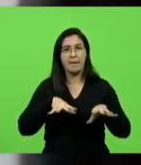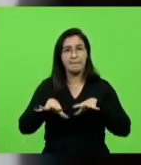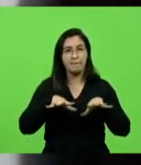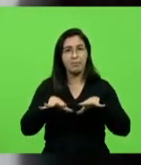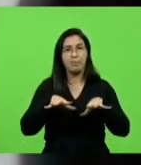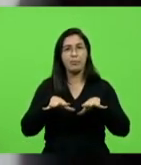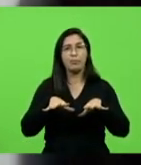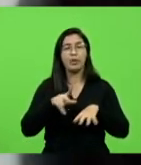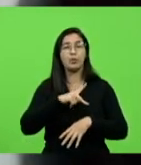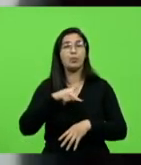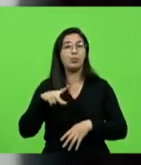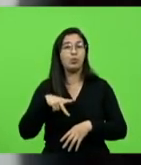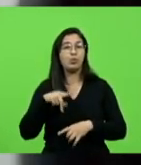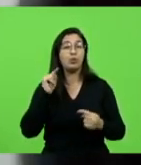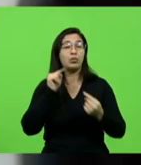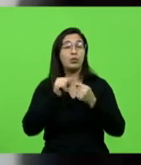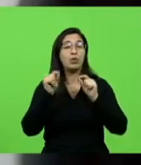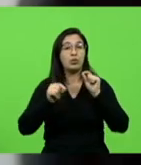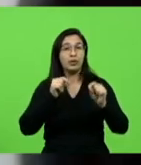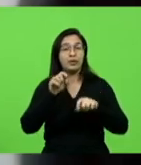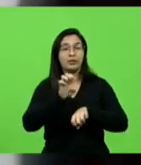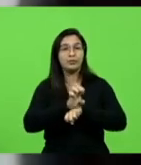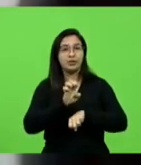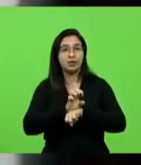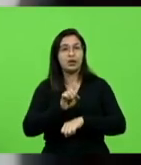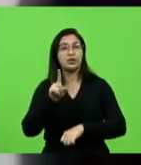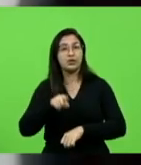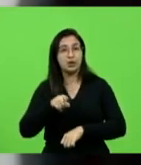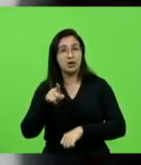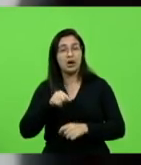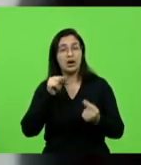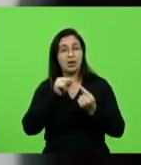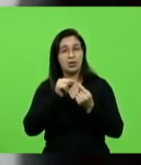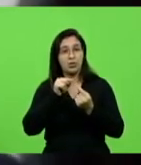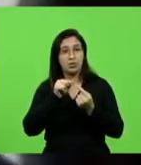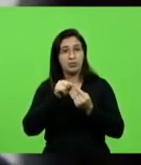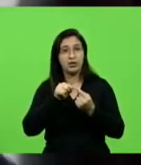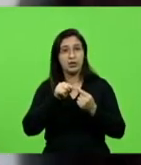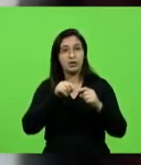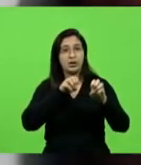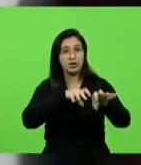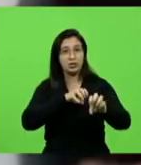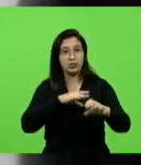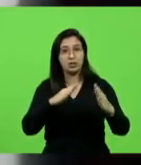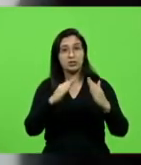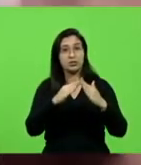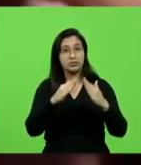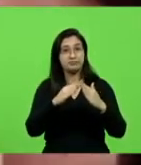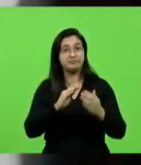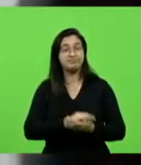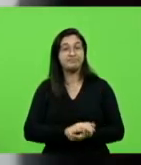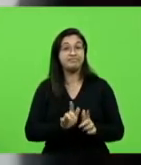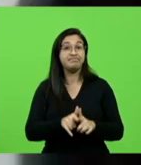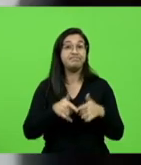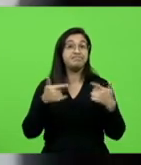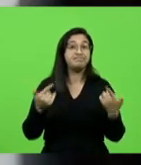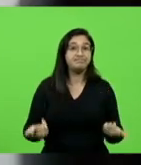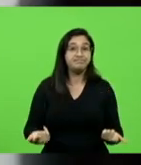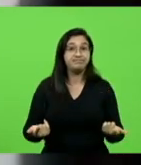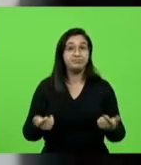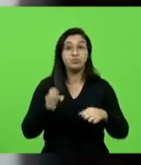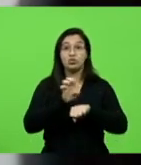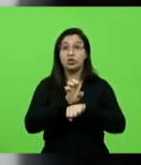o Estado tem a ver também com a educação domiciliar. Ou seja, o Estado